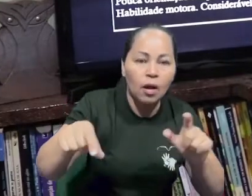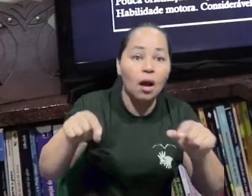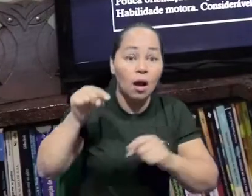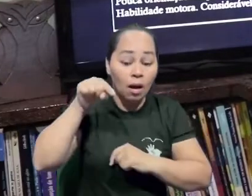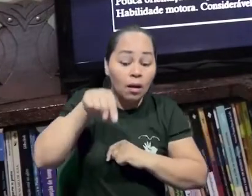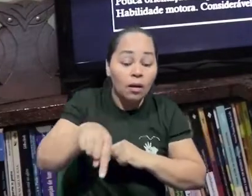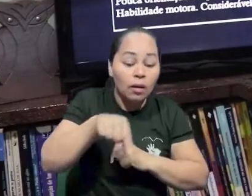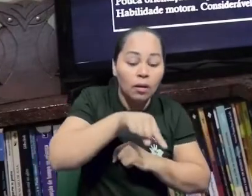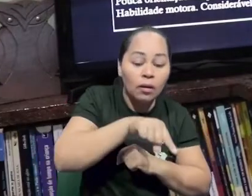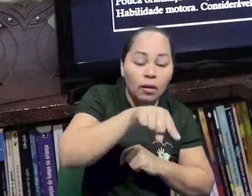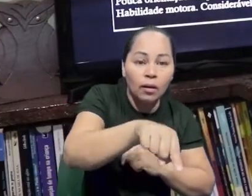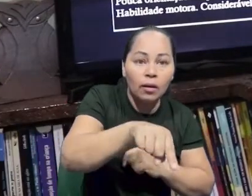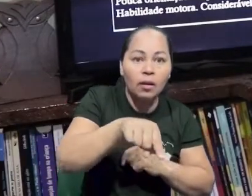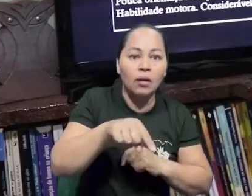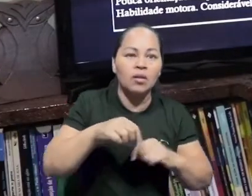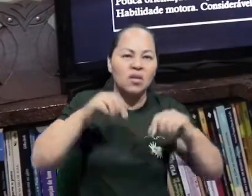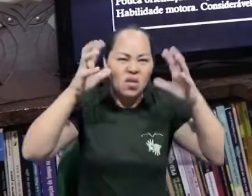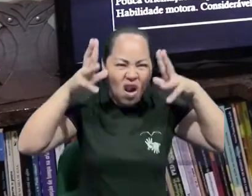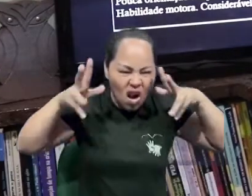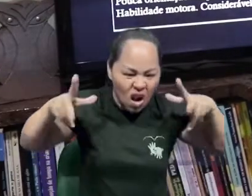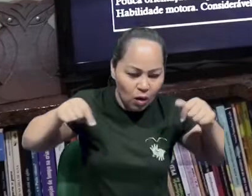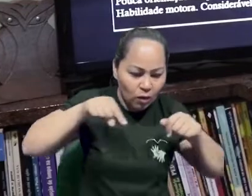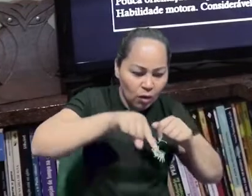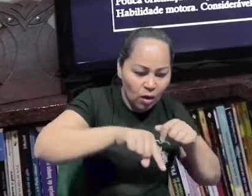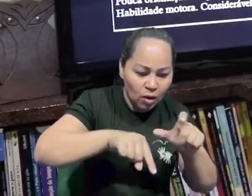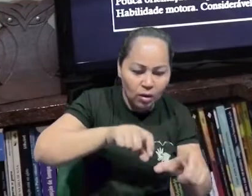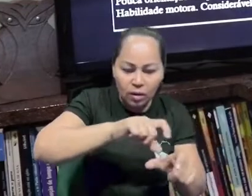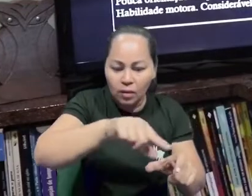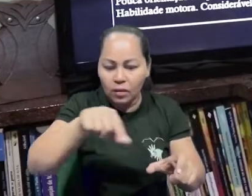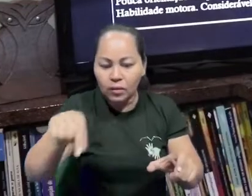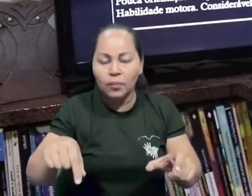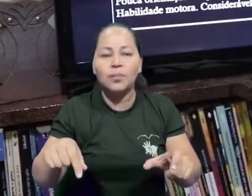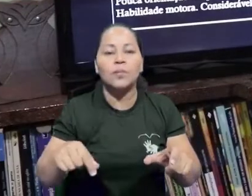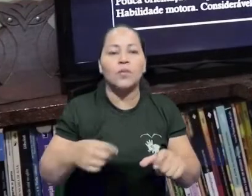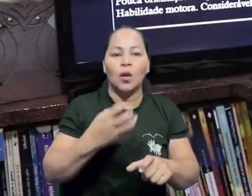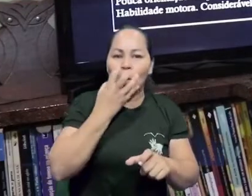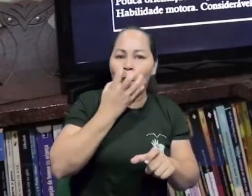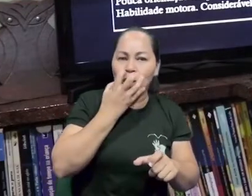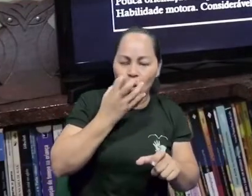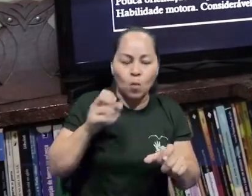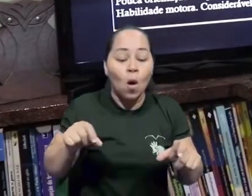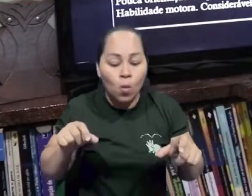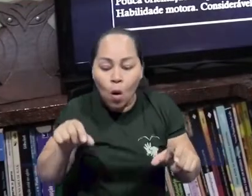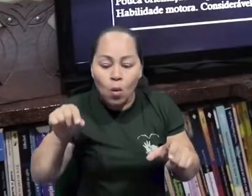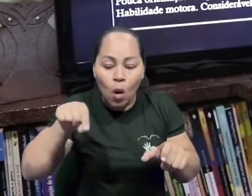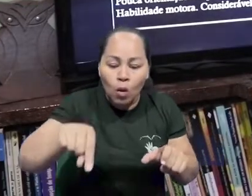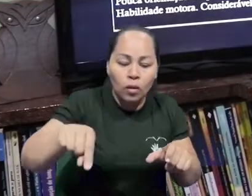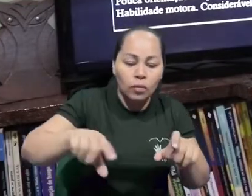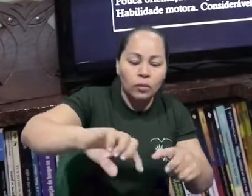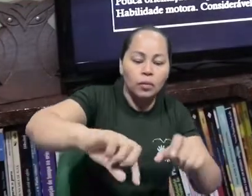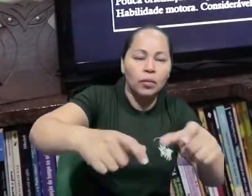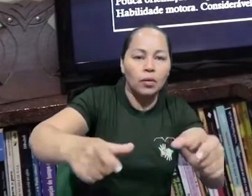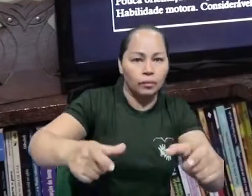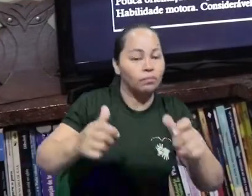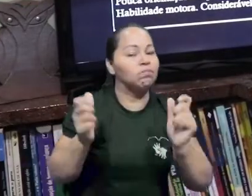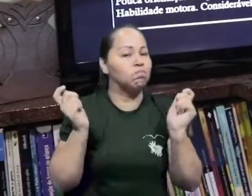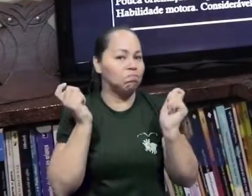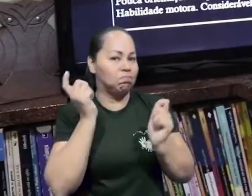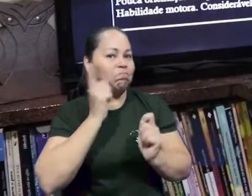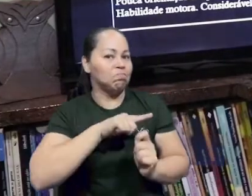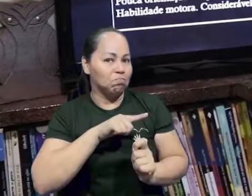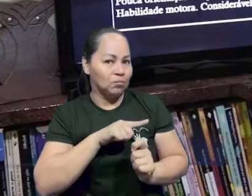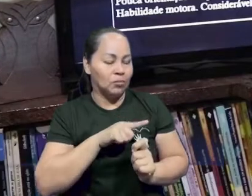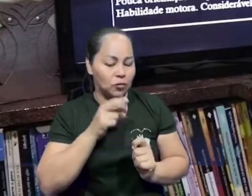e sinalizava, ou o animal, o leão, dava aquele latidinho do cachorro. Percepção e